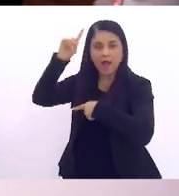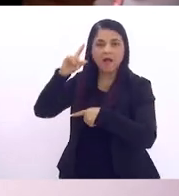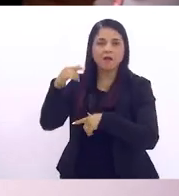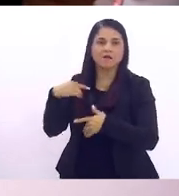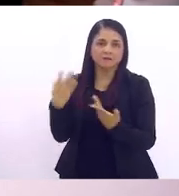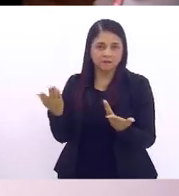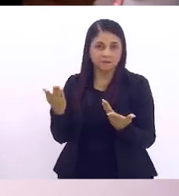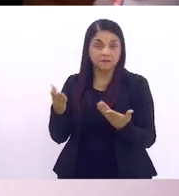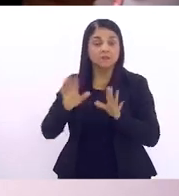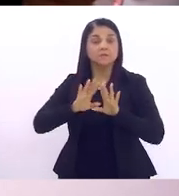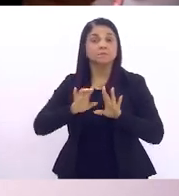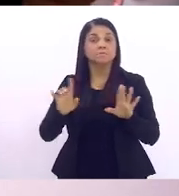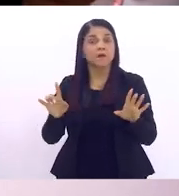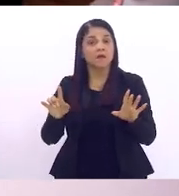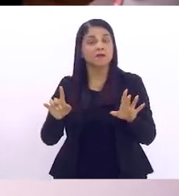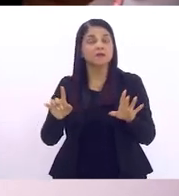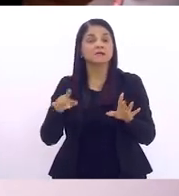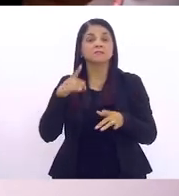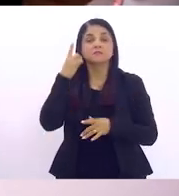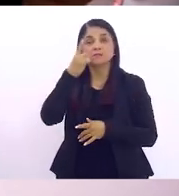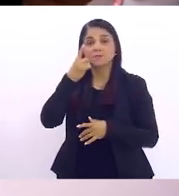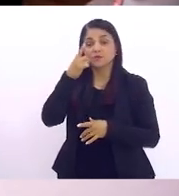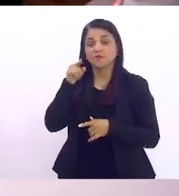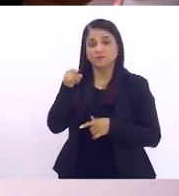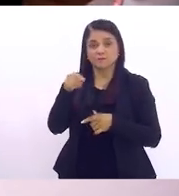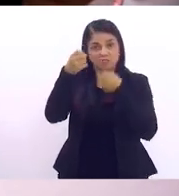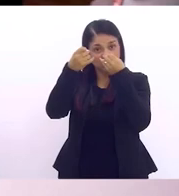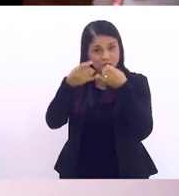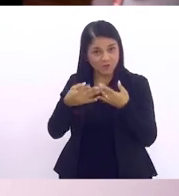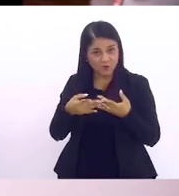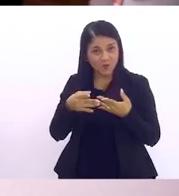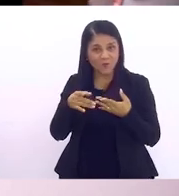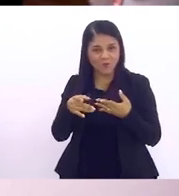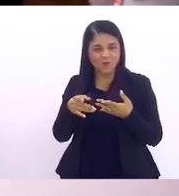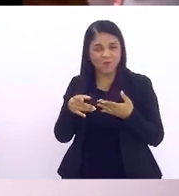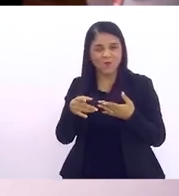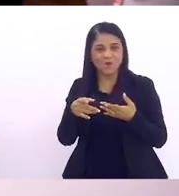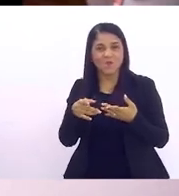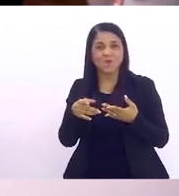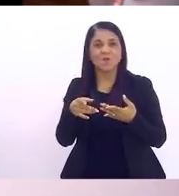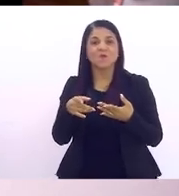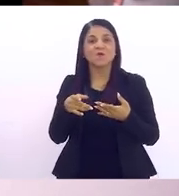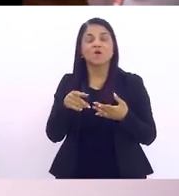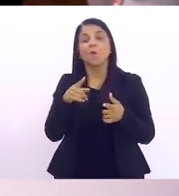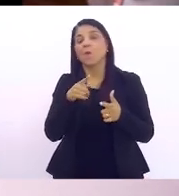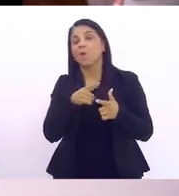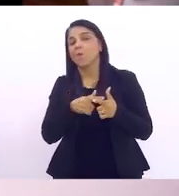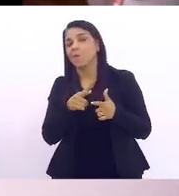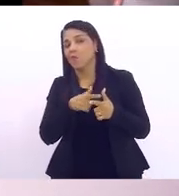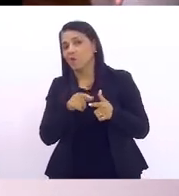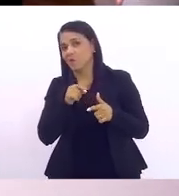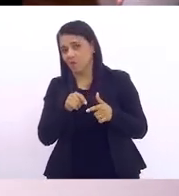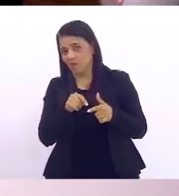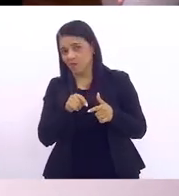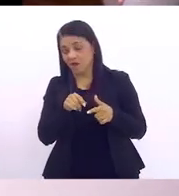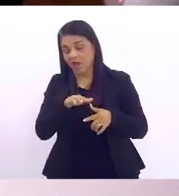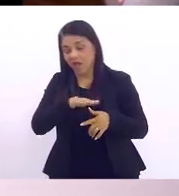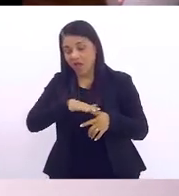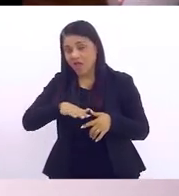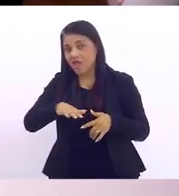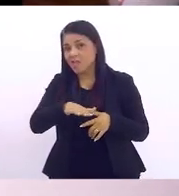mas Deputado como vossa excelência mesmo acabou de mencionar o problema é que nessa